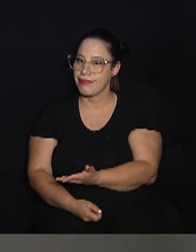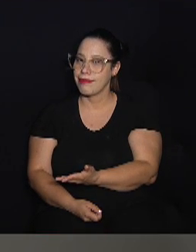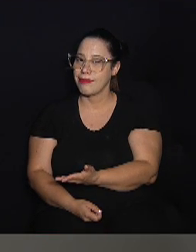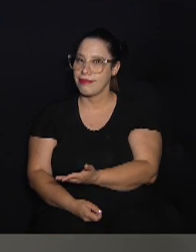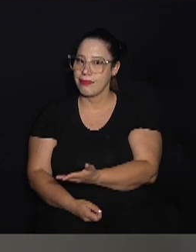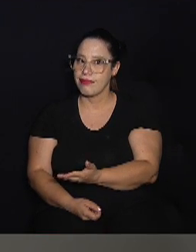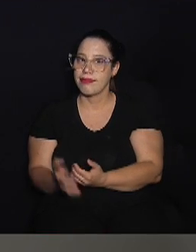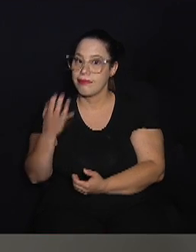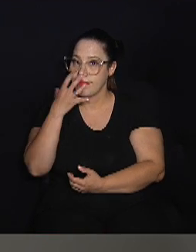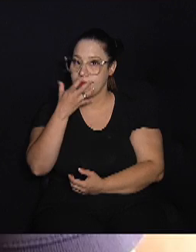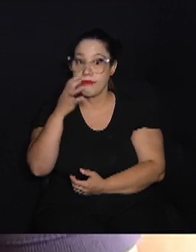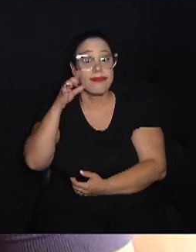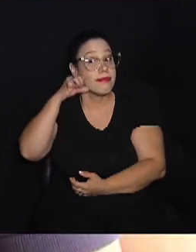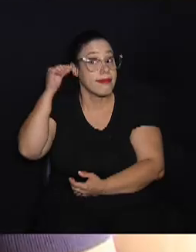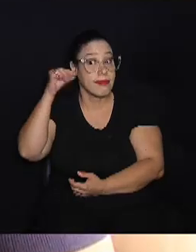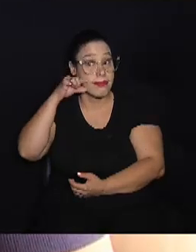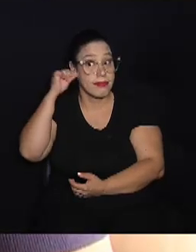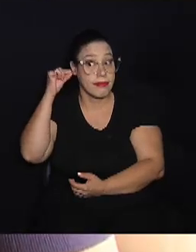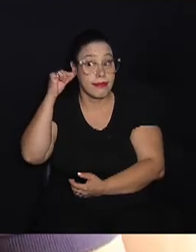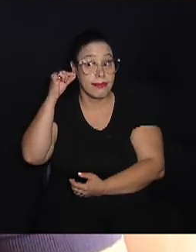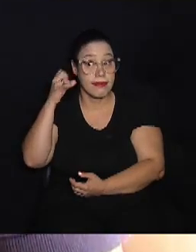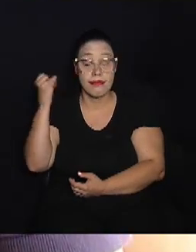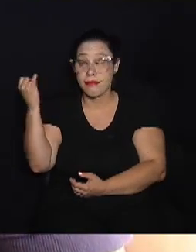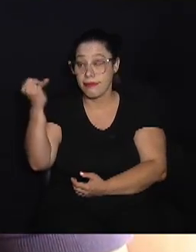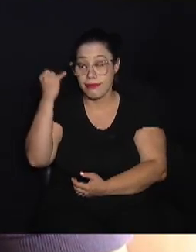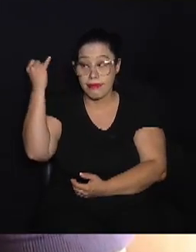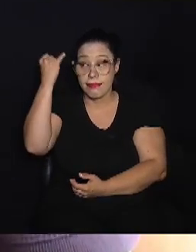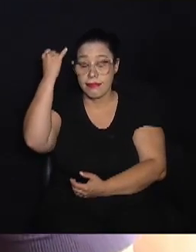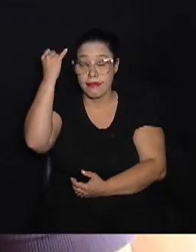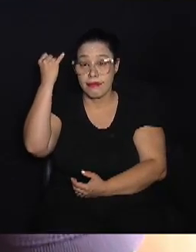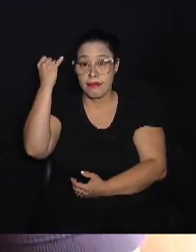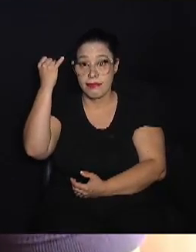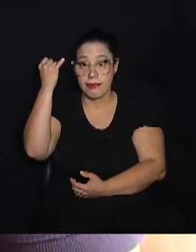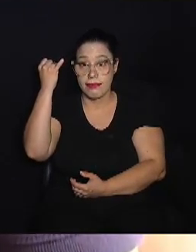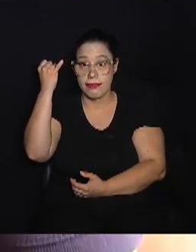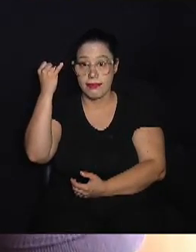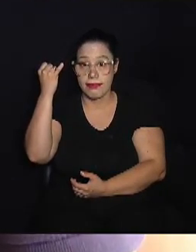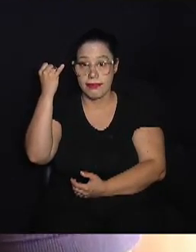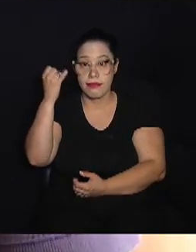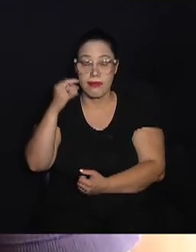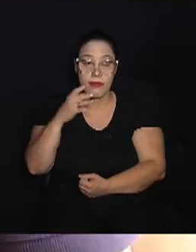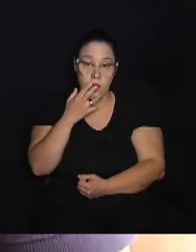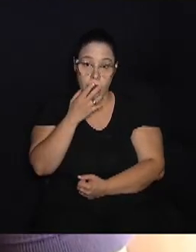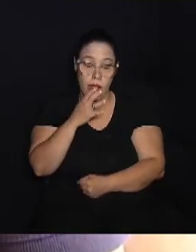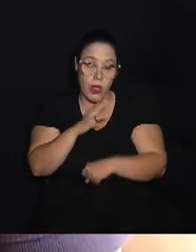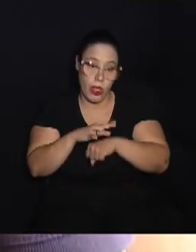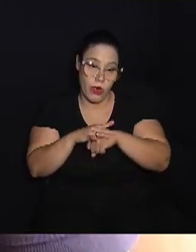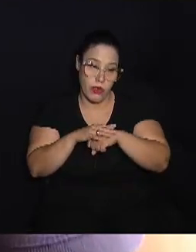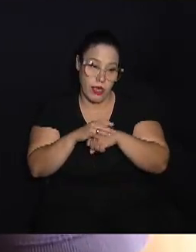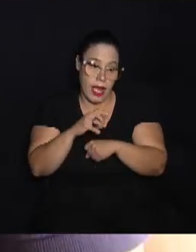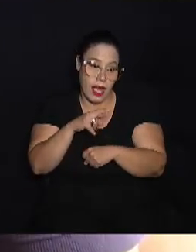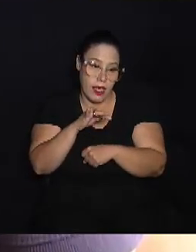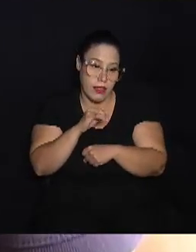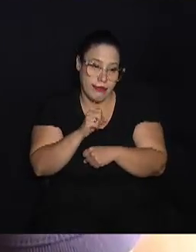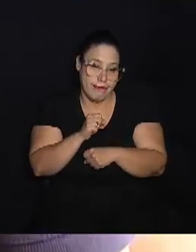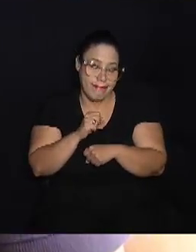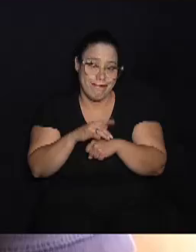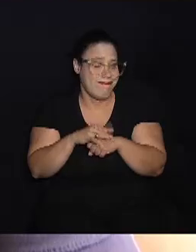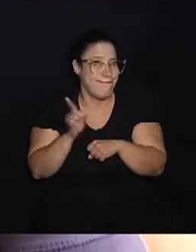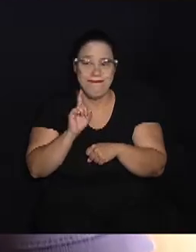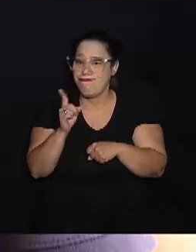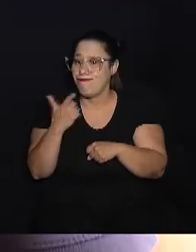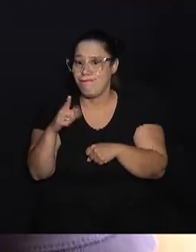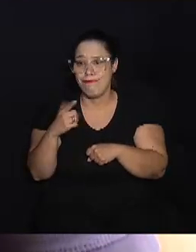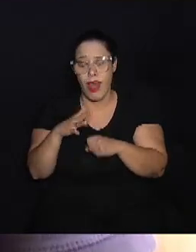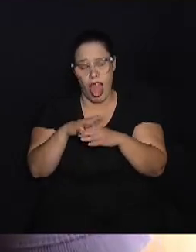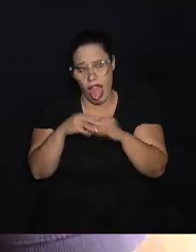entre cães e gatos. A importância é a questão que a doença, a raiva, ela infelizmente é uma doença que não tem cura. É